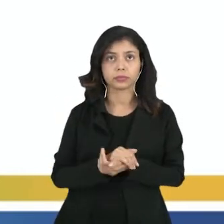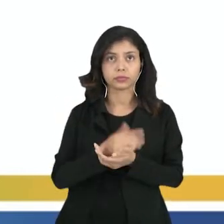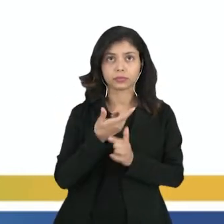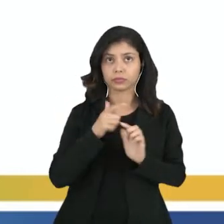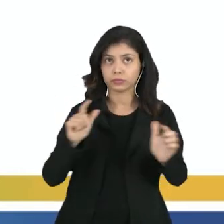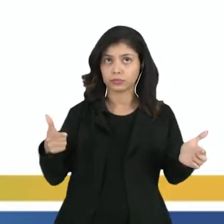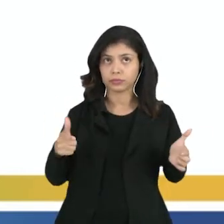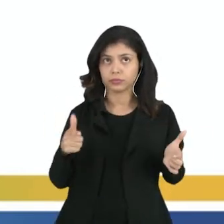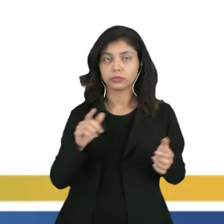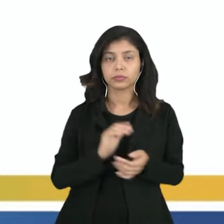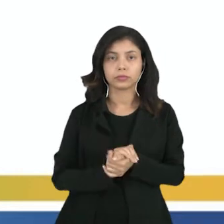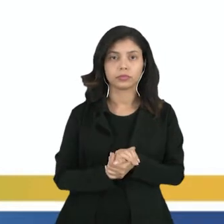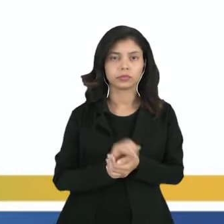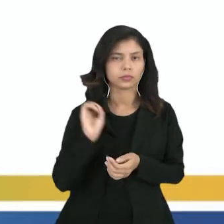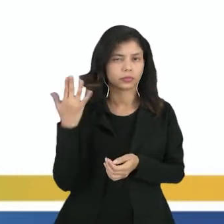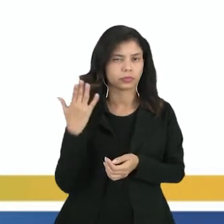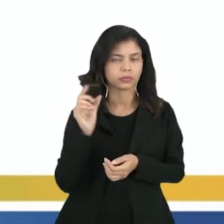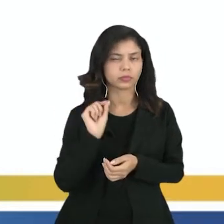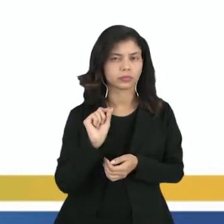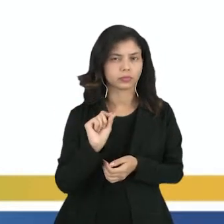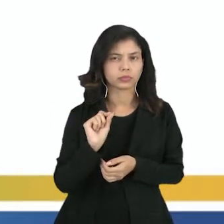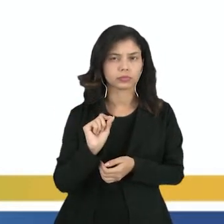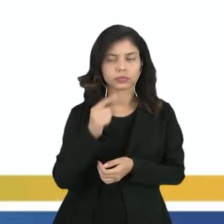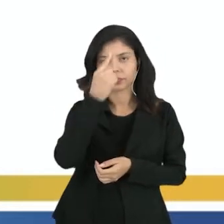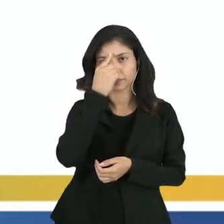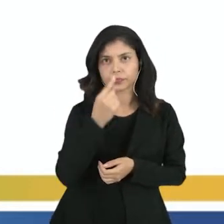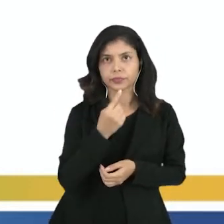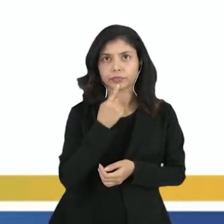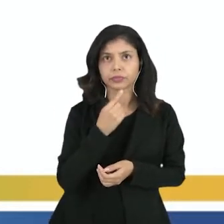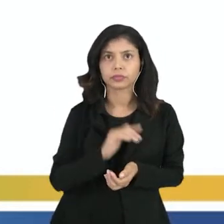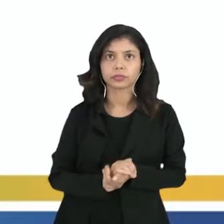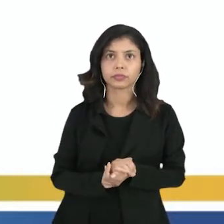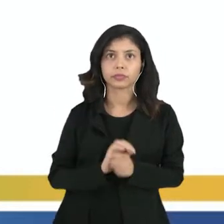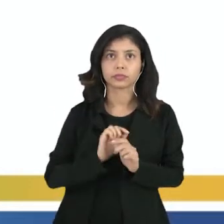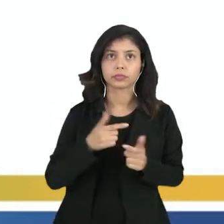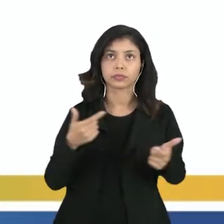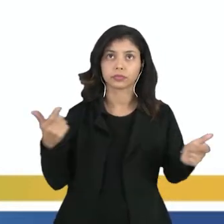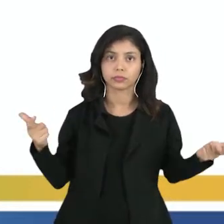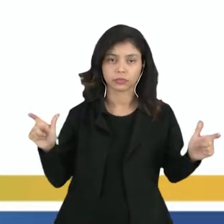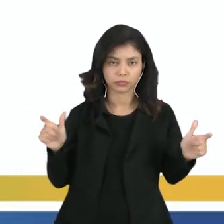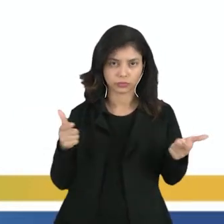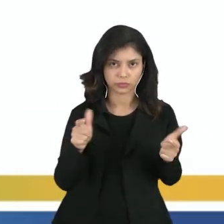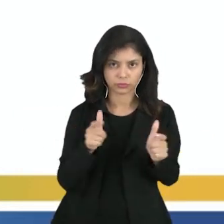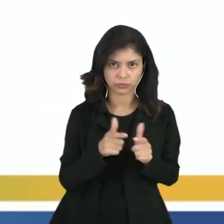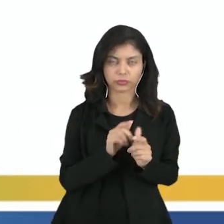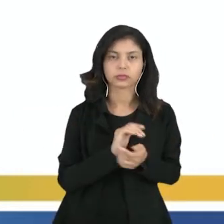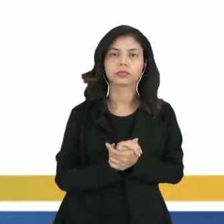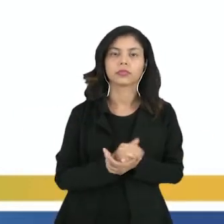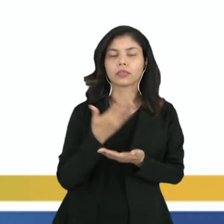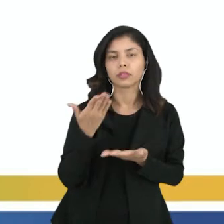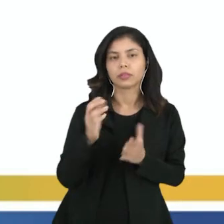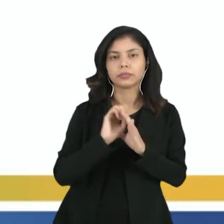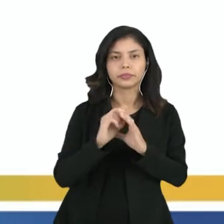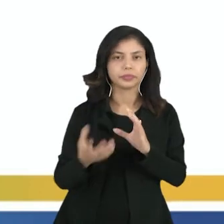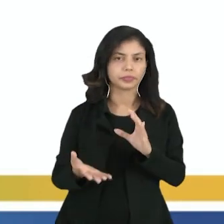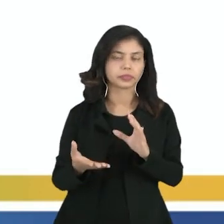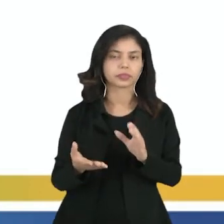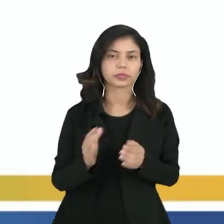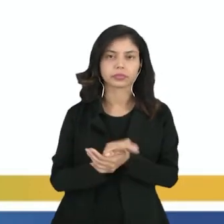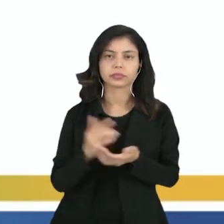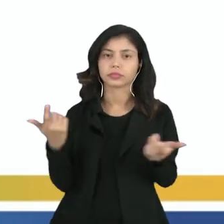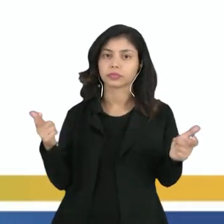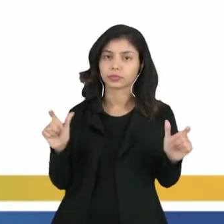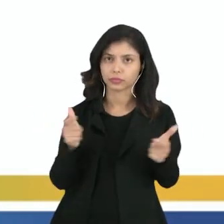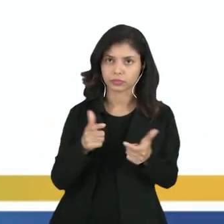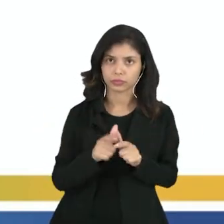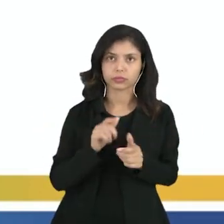no domínio, mas o que aconteceu com as imagens? Elas decresceram, né? Elas diminuíram. Então, essa é a característica da função decrescente,